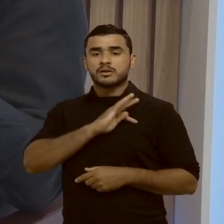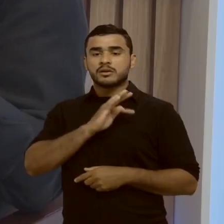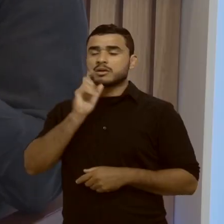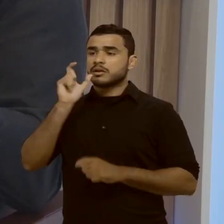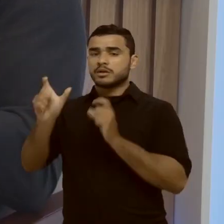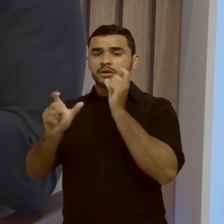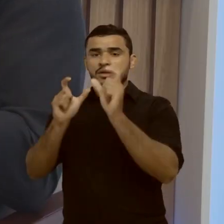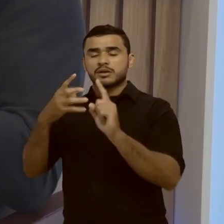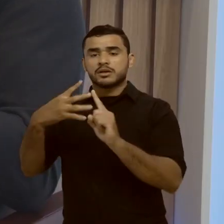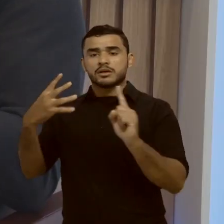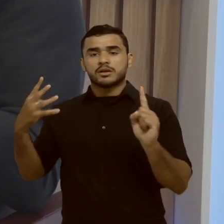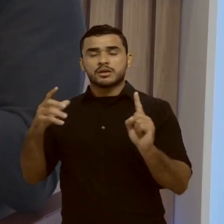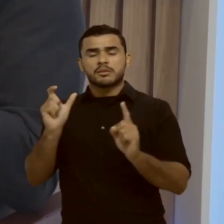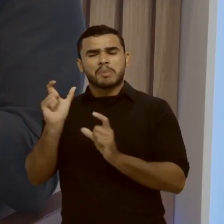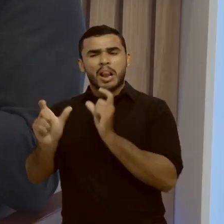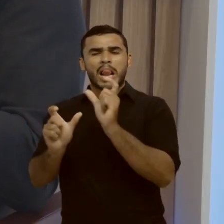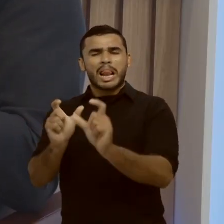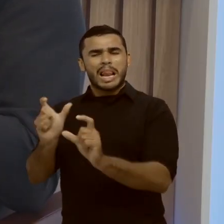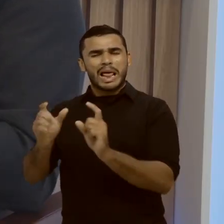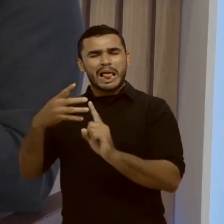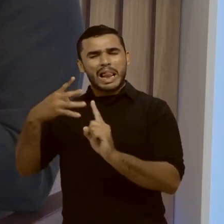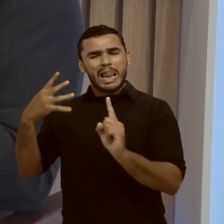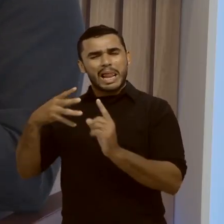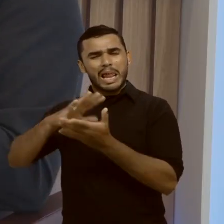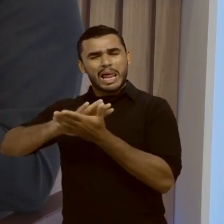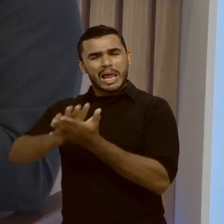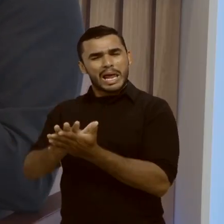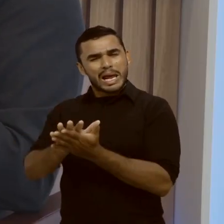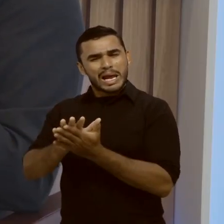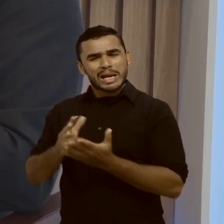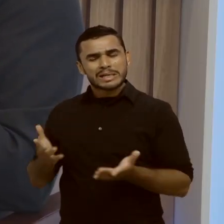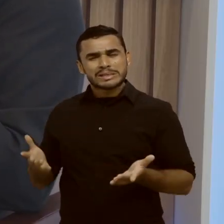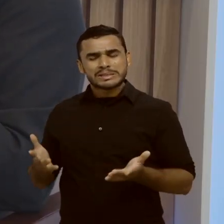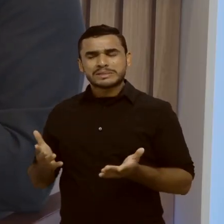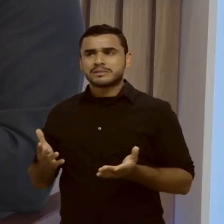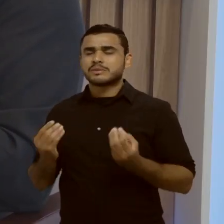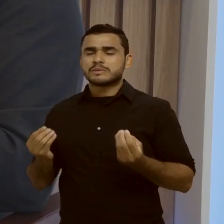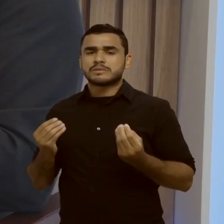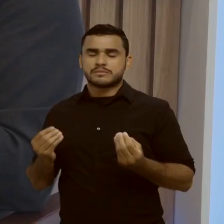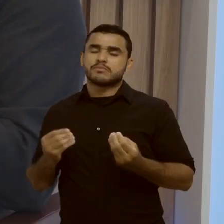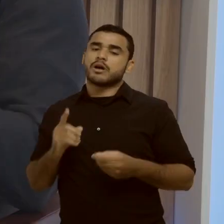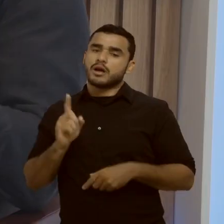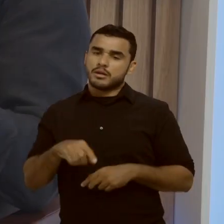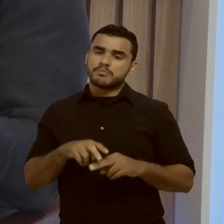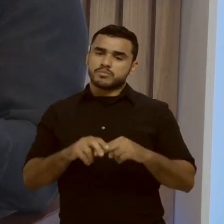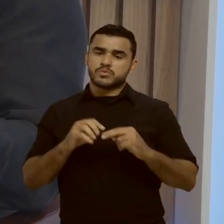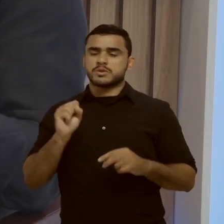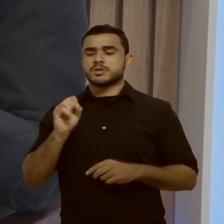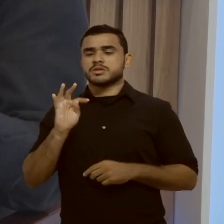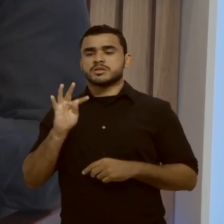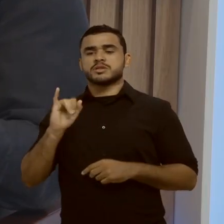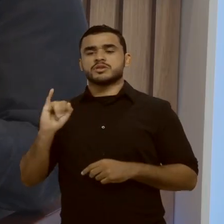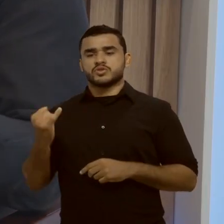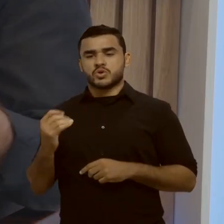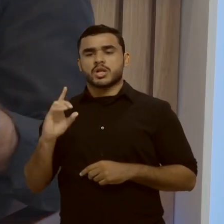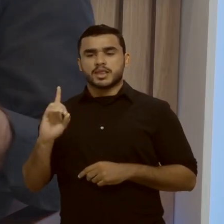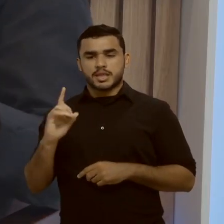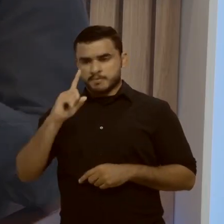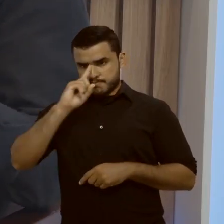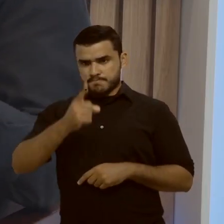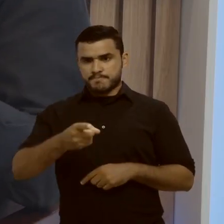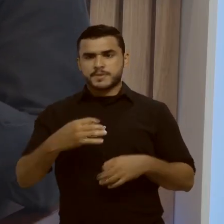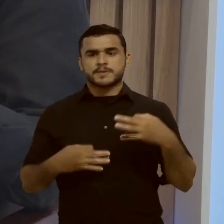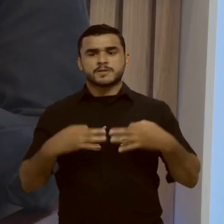palavras homofóbicas, como eu falei, e o STJD puniu de forma severa e de forma inédita. Vale o relato por quê? Por isso